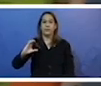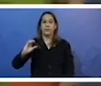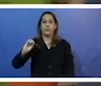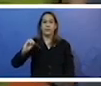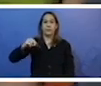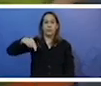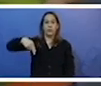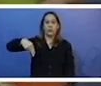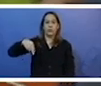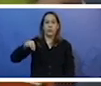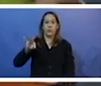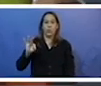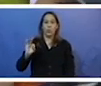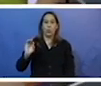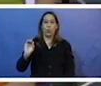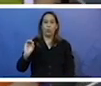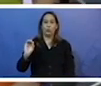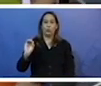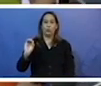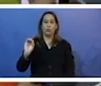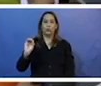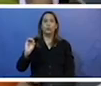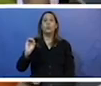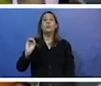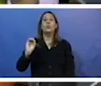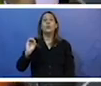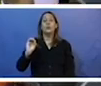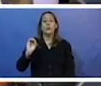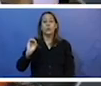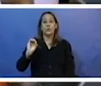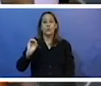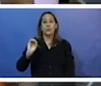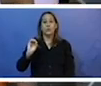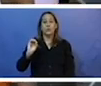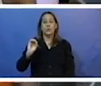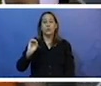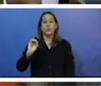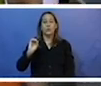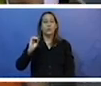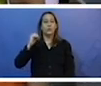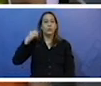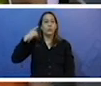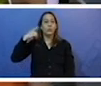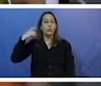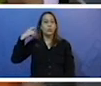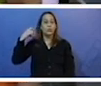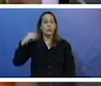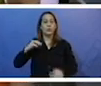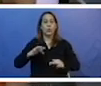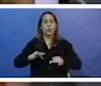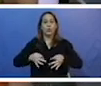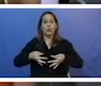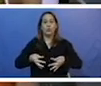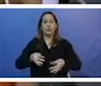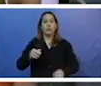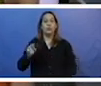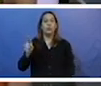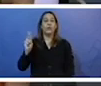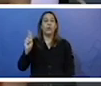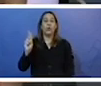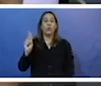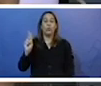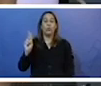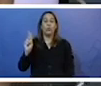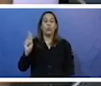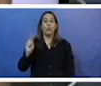Conto. O conto de João Maria. Ó, conto. Não é conto que